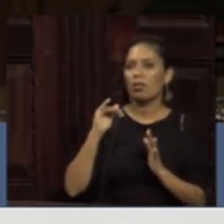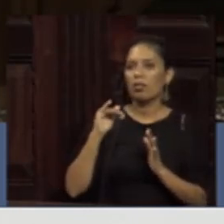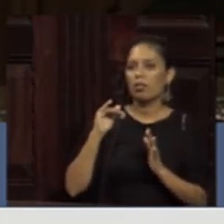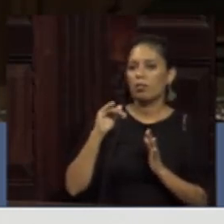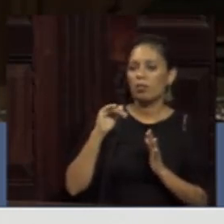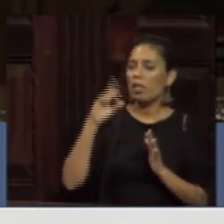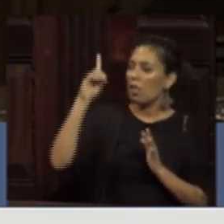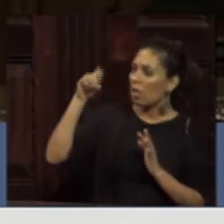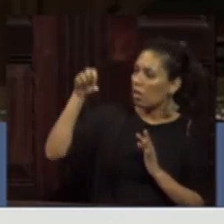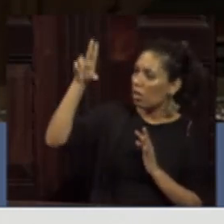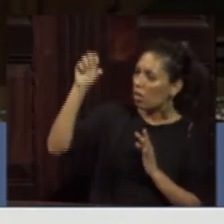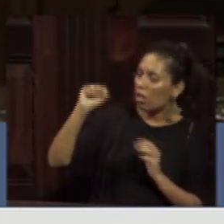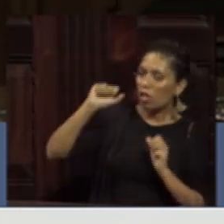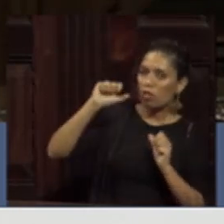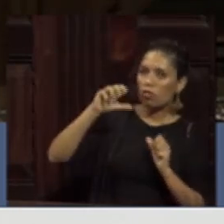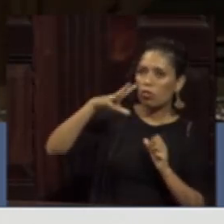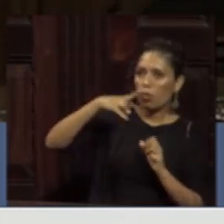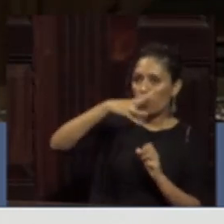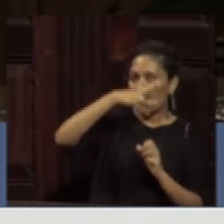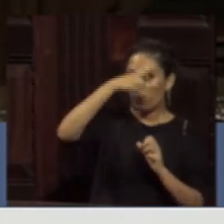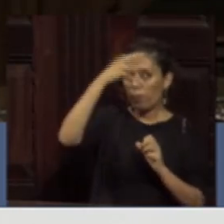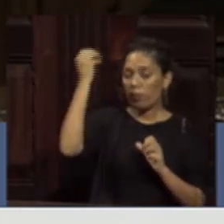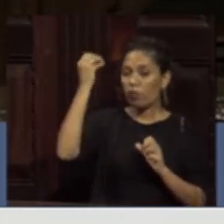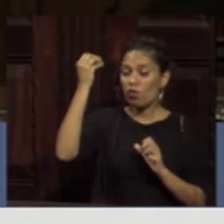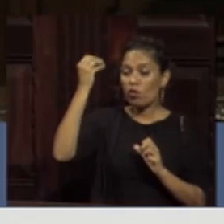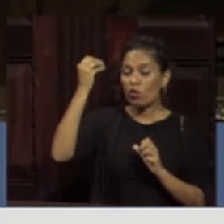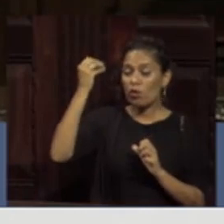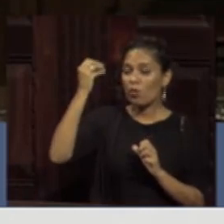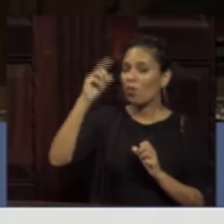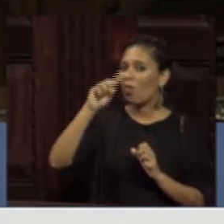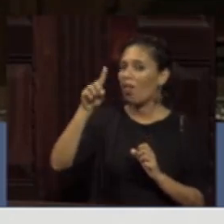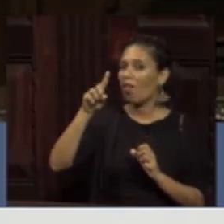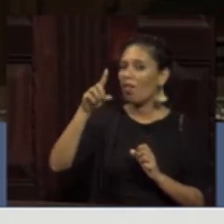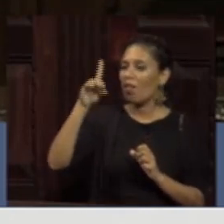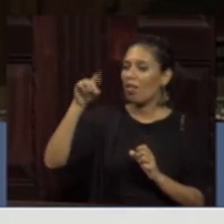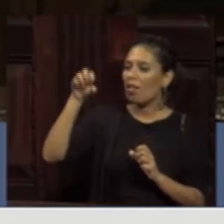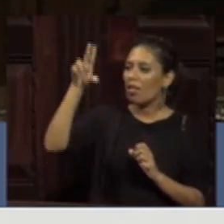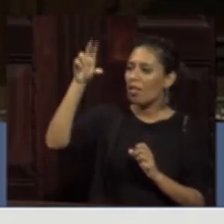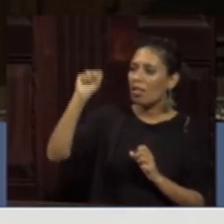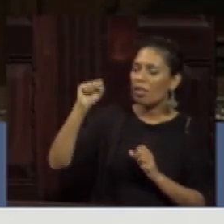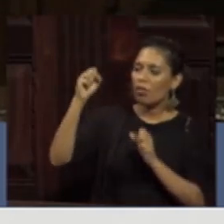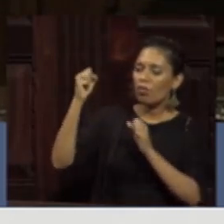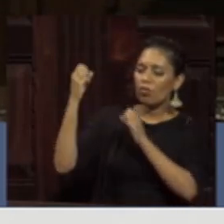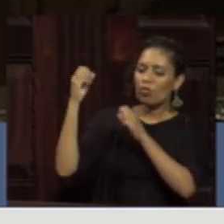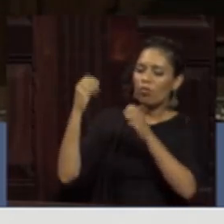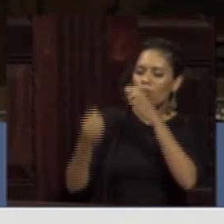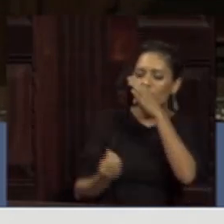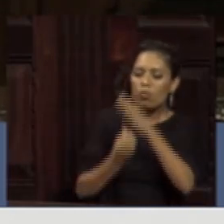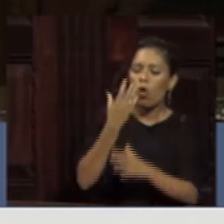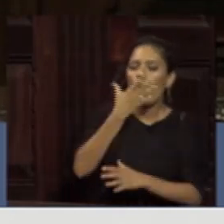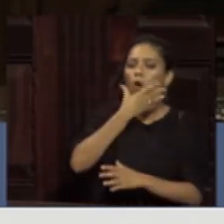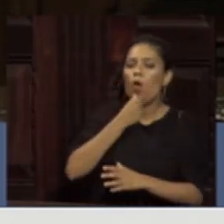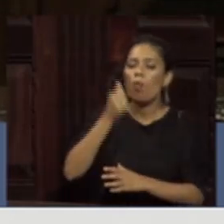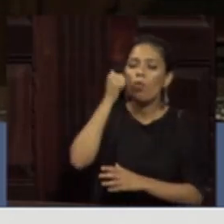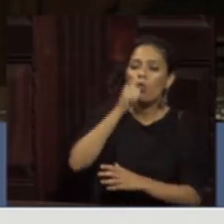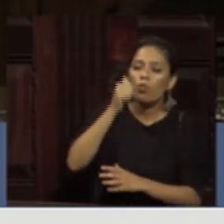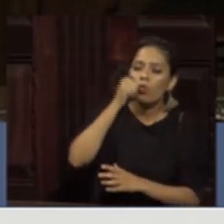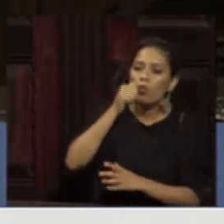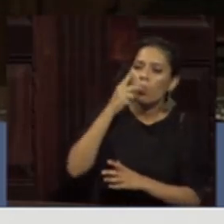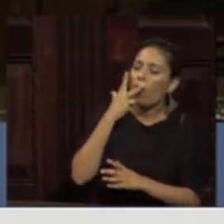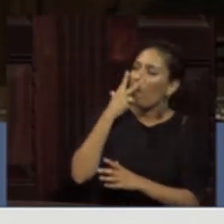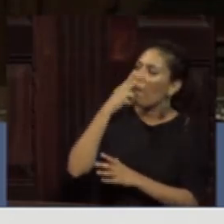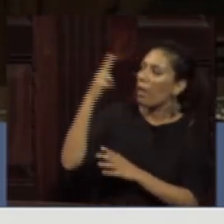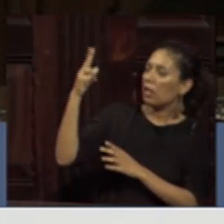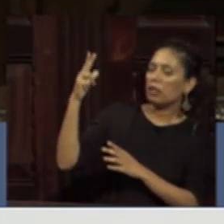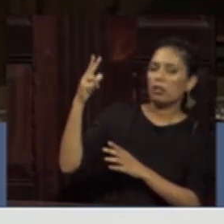especificou que nesta semelhança se havia diferença. E o